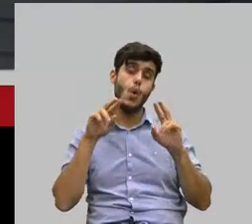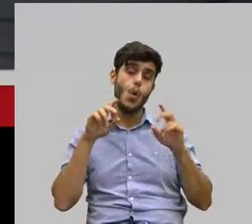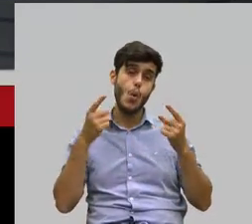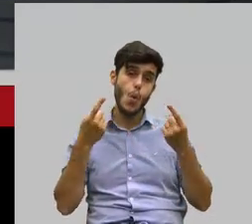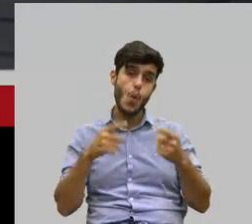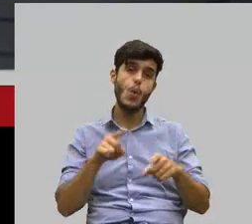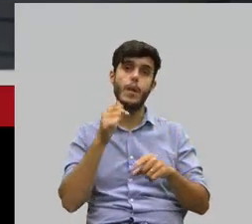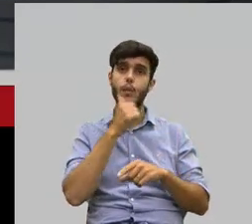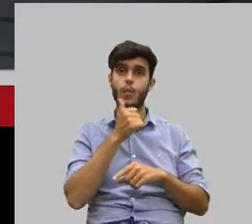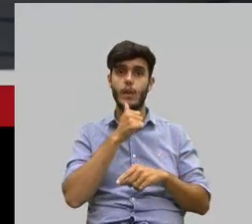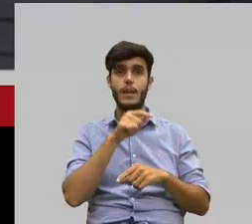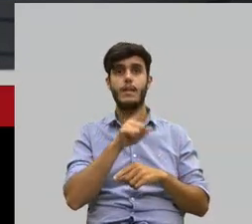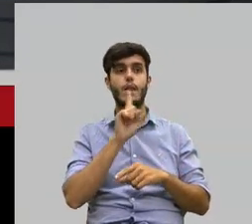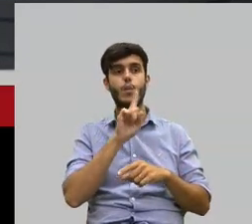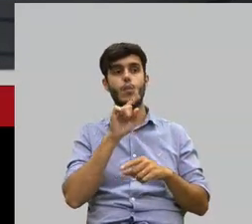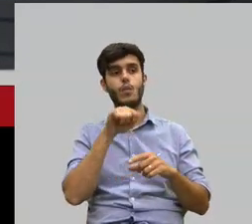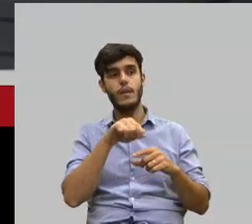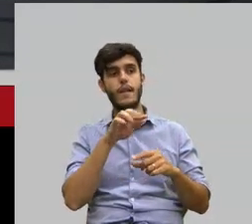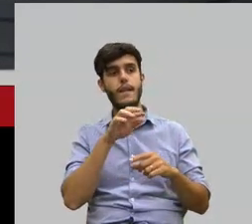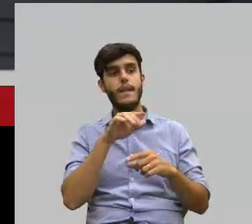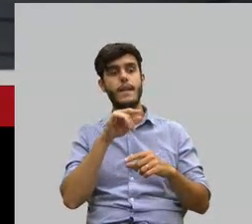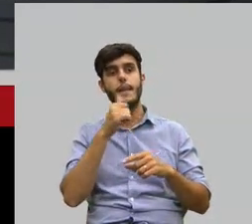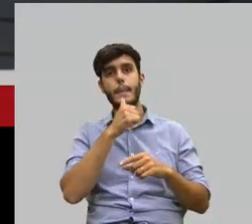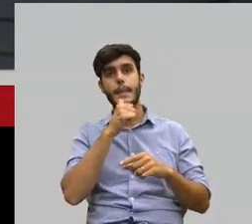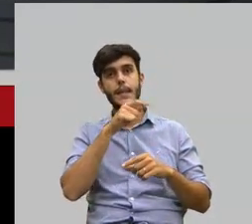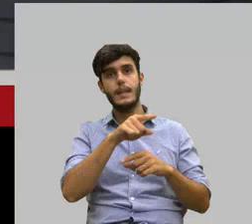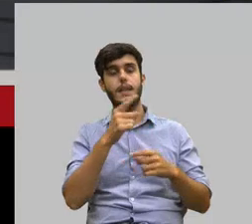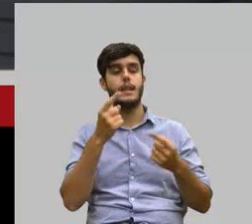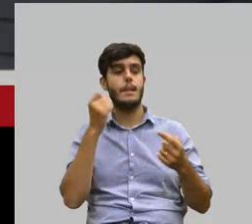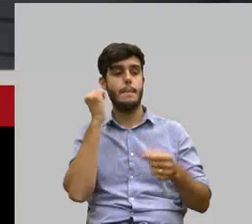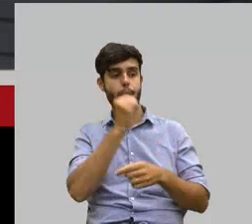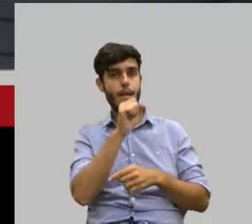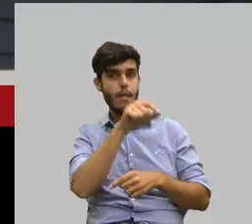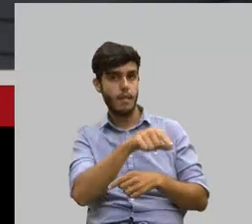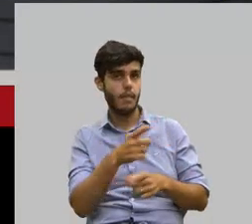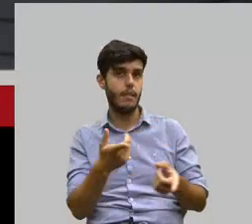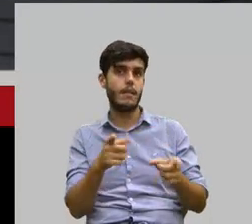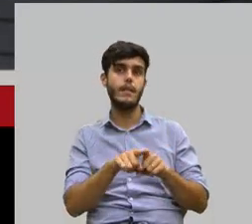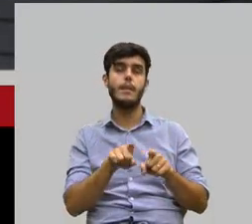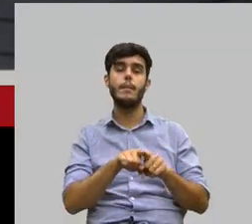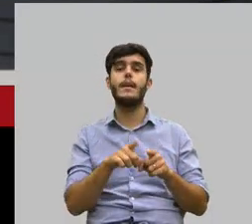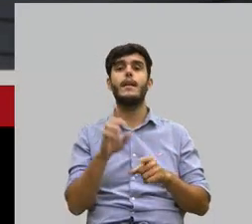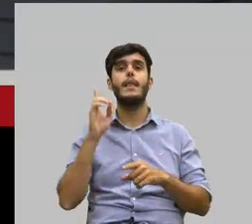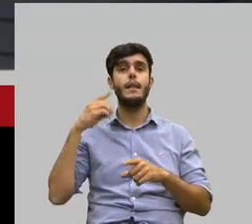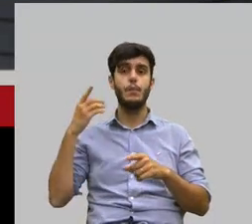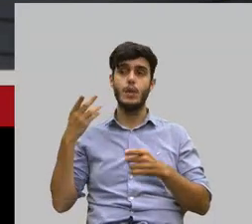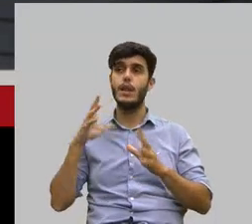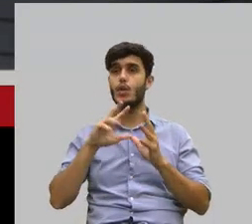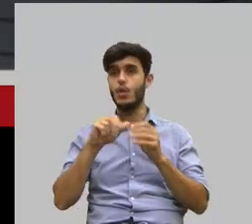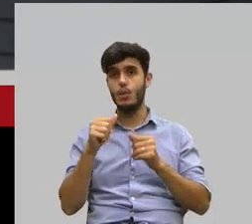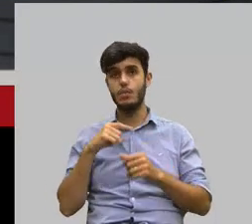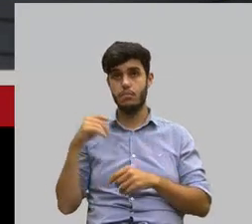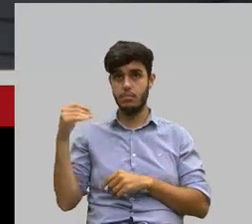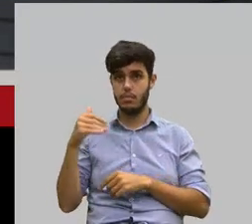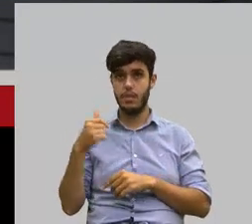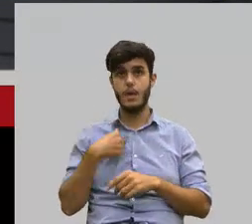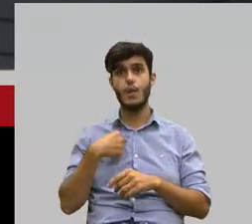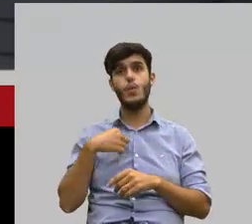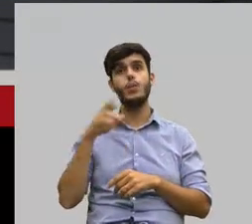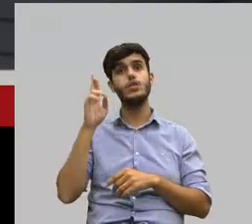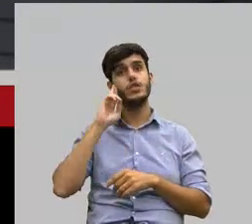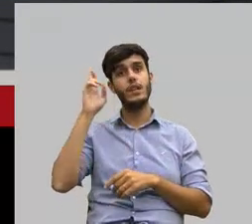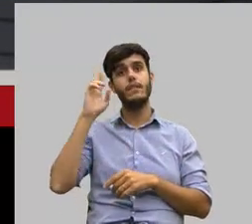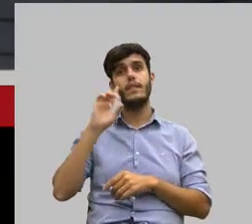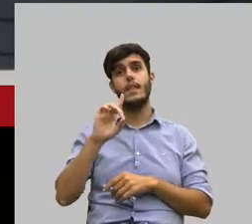feminicídio e eu digo isso pra senhora deputada né e para todos os presentes que eh eu fui chefe do dhpp do